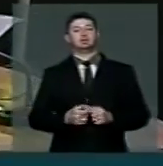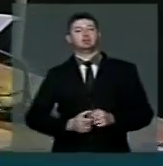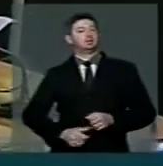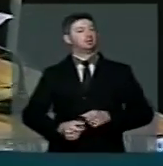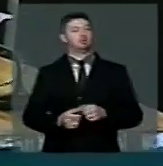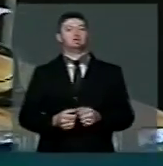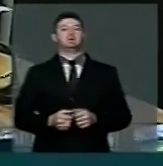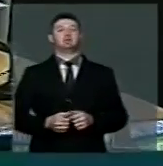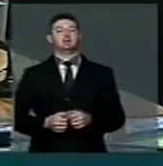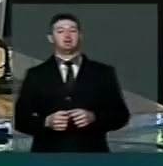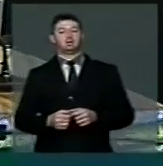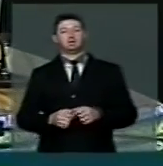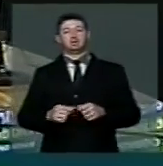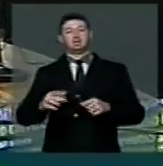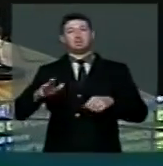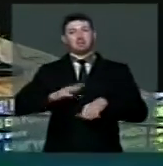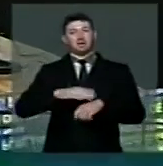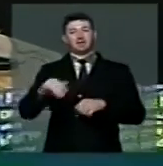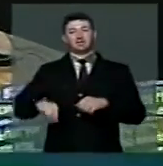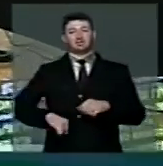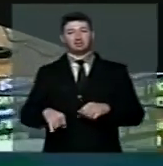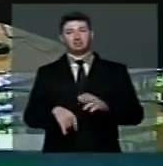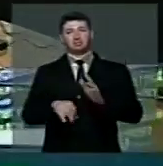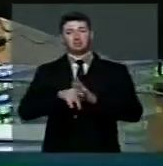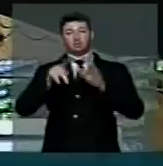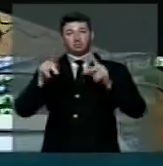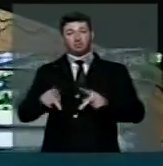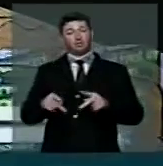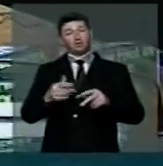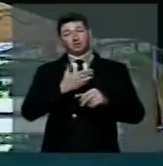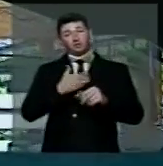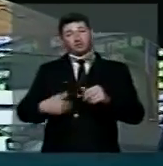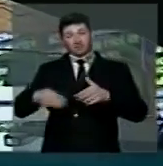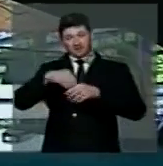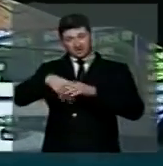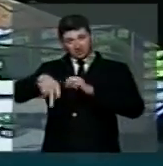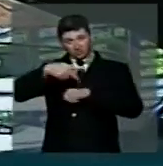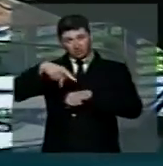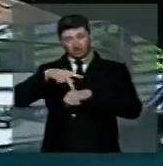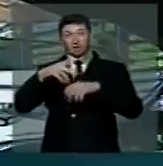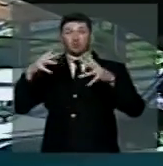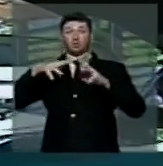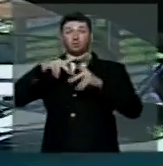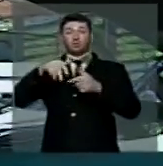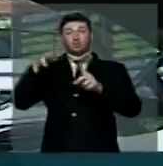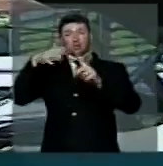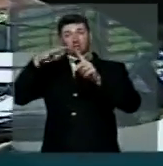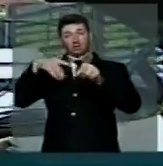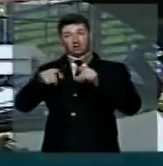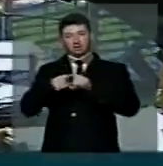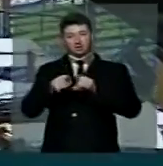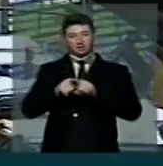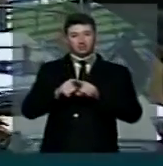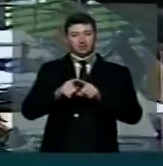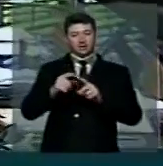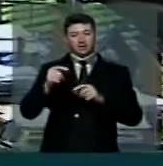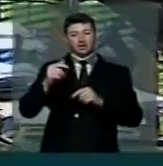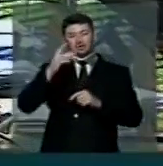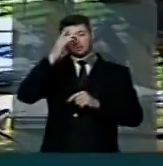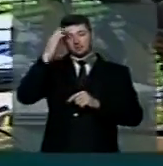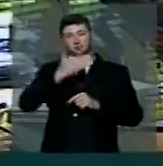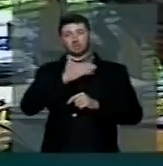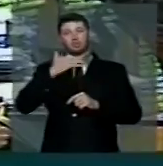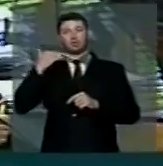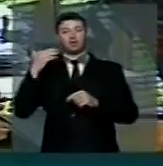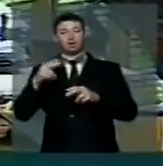ameaçam com mais tormento e dor as vítimas da tirania doméstica, e quando o mundo reverencia a memória dos sacrificados pelo